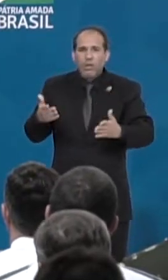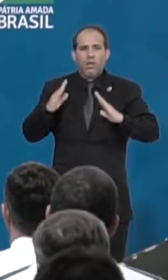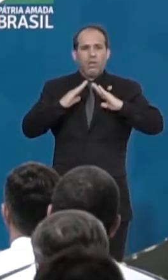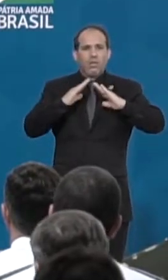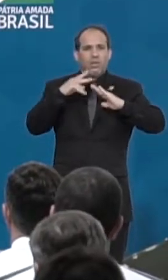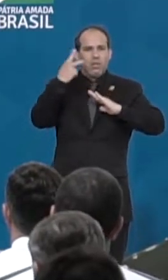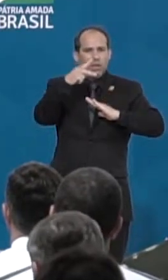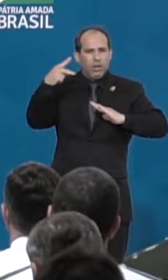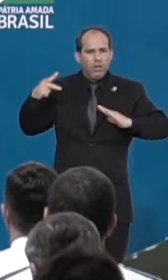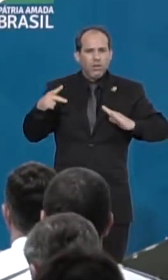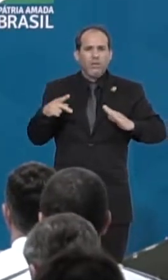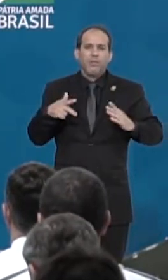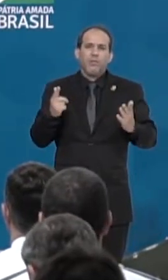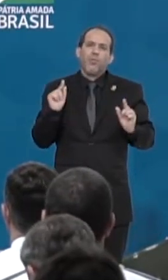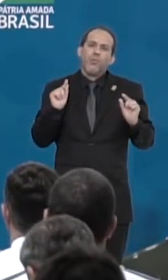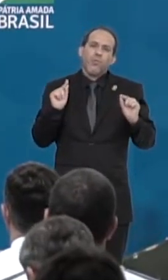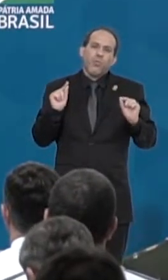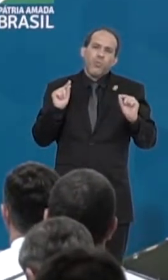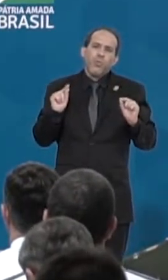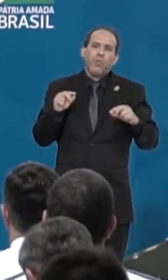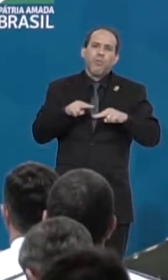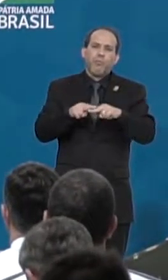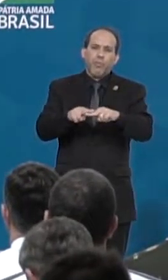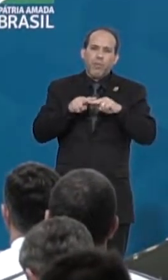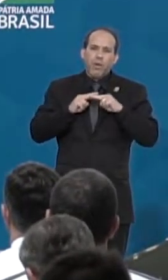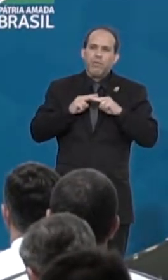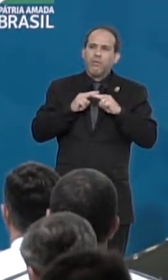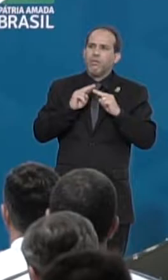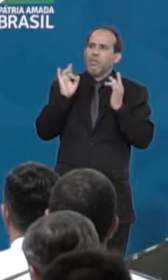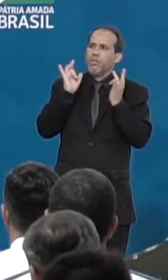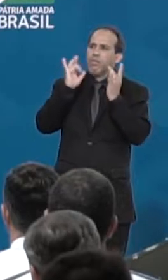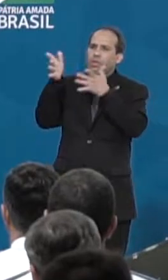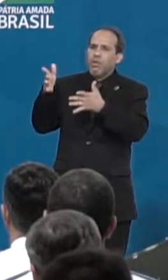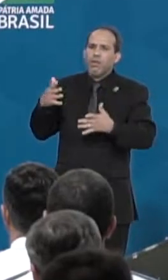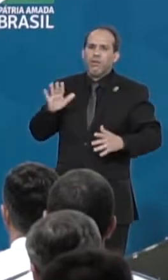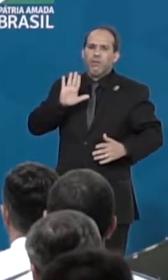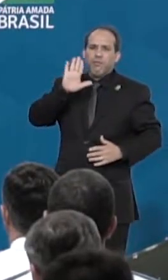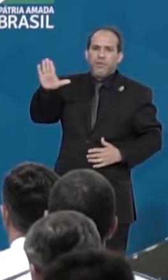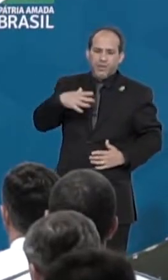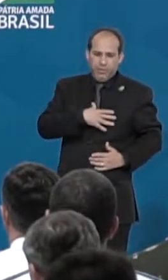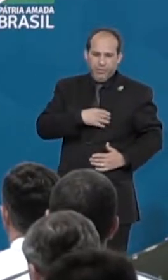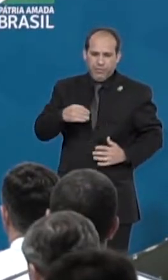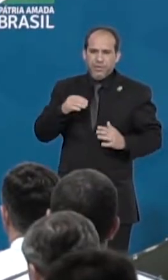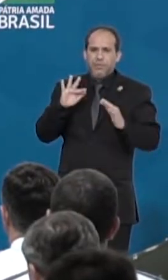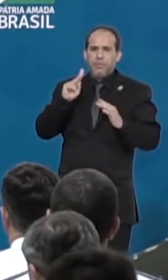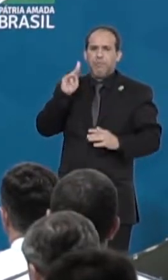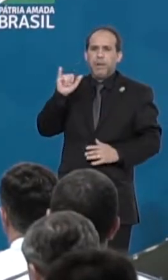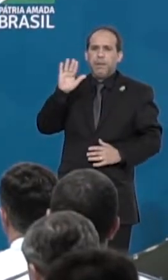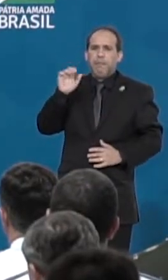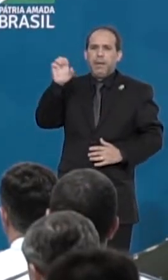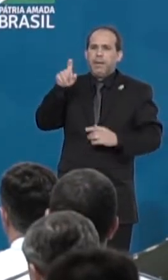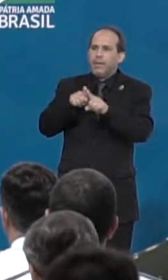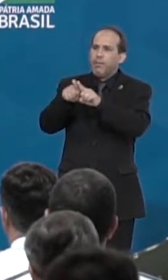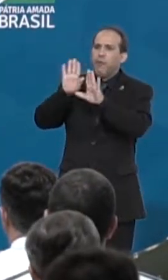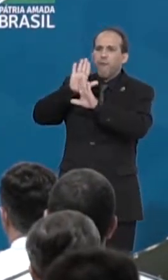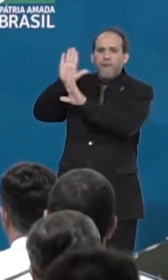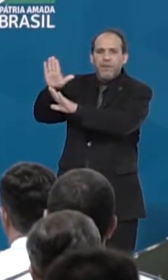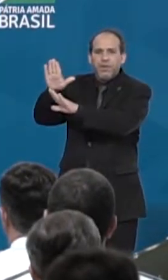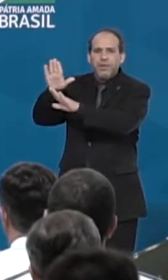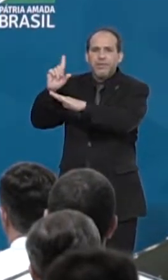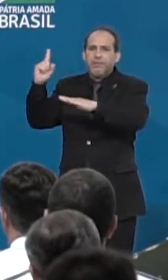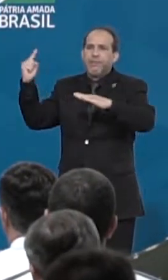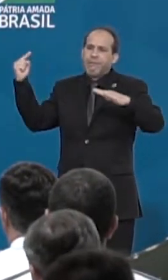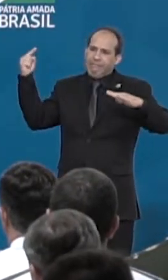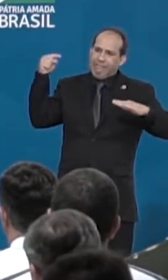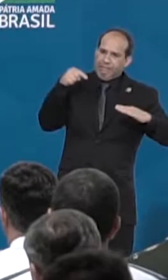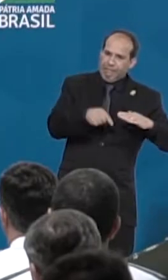lares, muitas vezes deixando para trás filhos, pais, irmãos, e